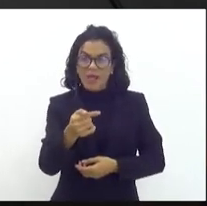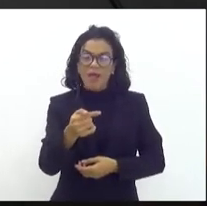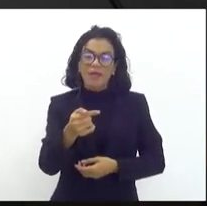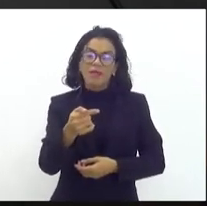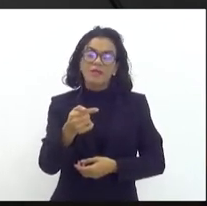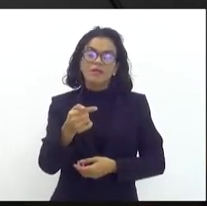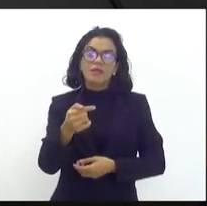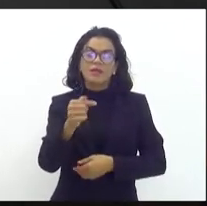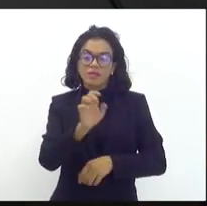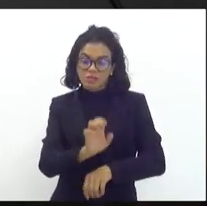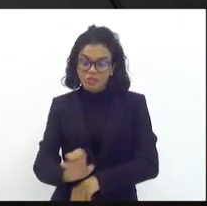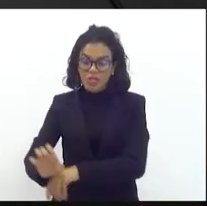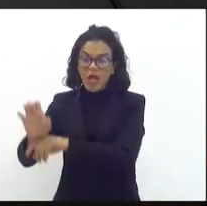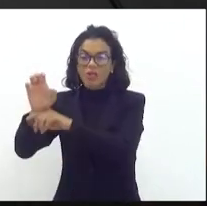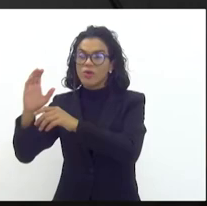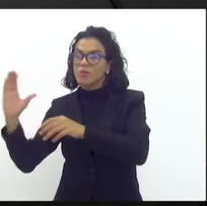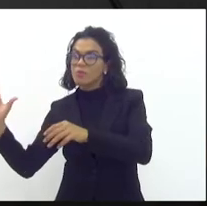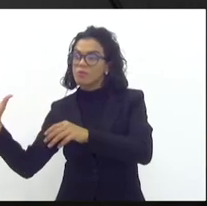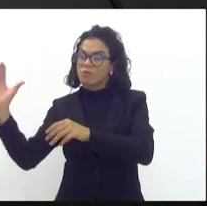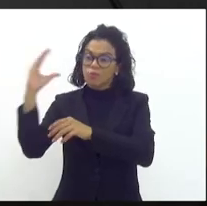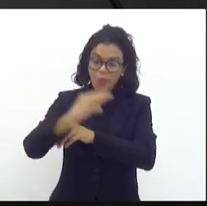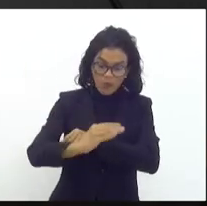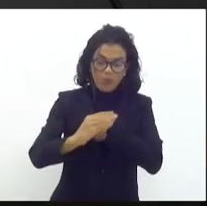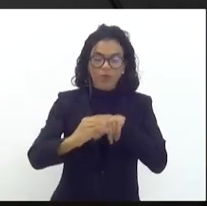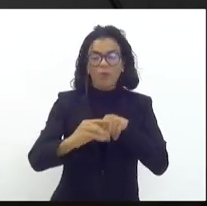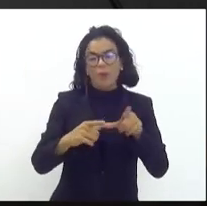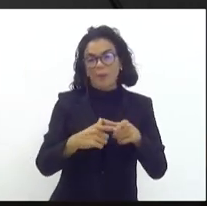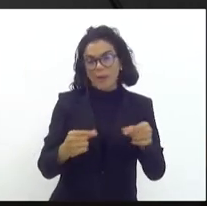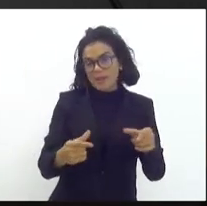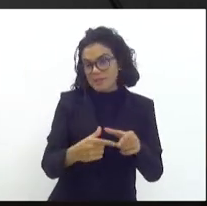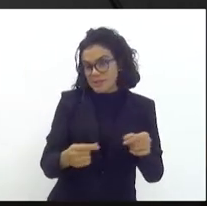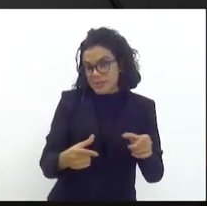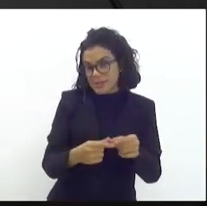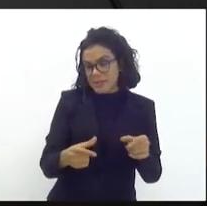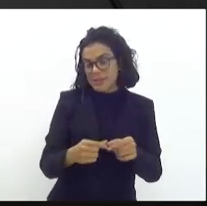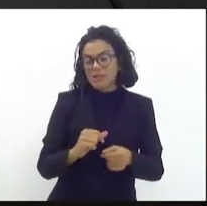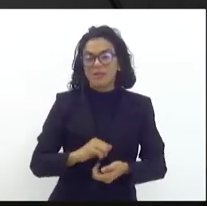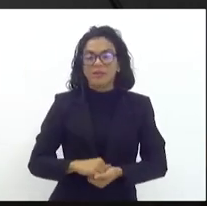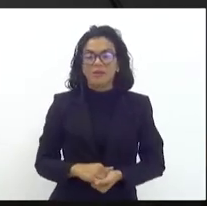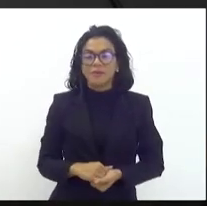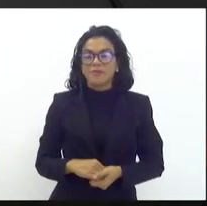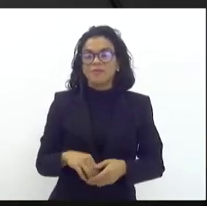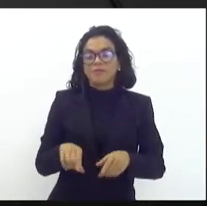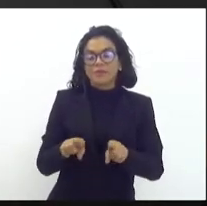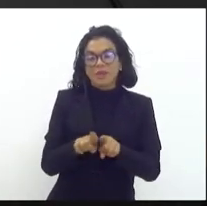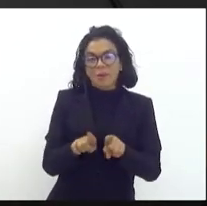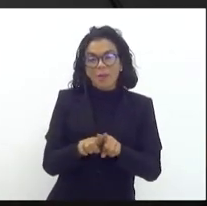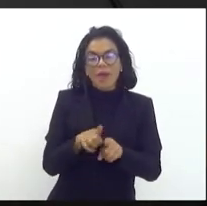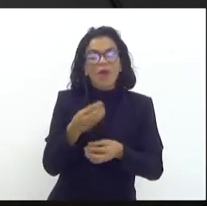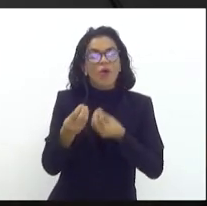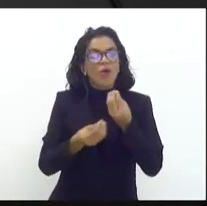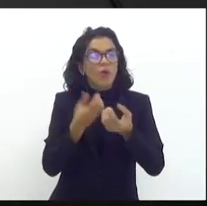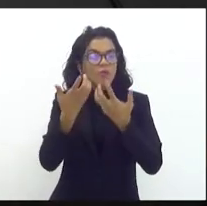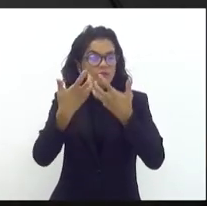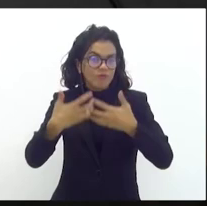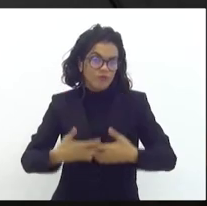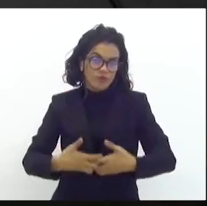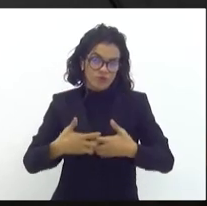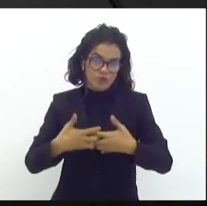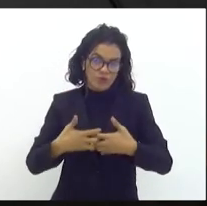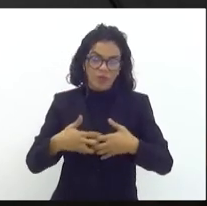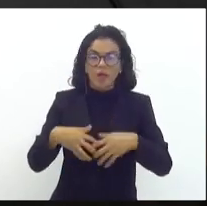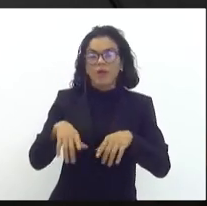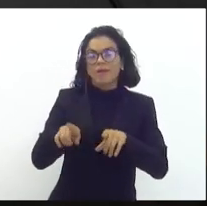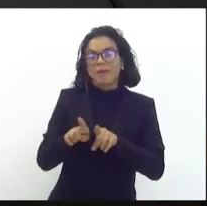centralizadas acho que aí é o foco da gente discutir a operacionalidade disso a questão